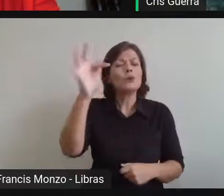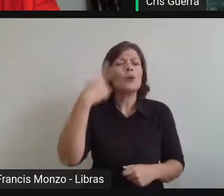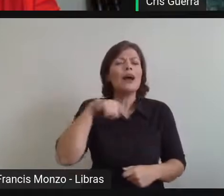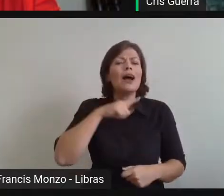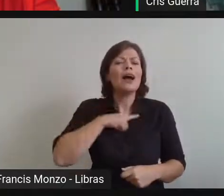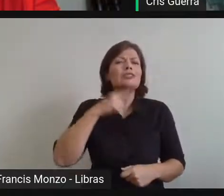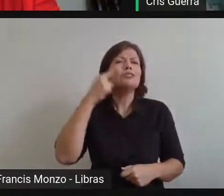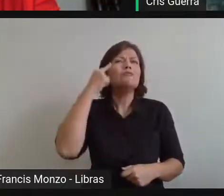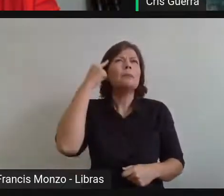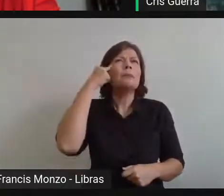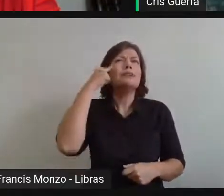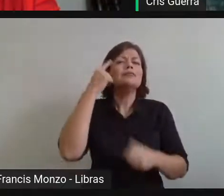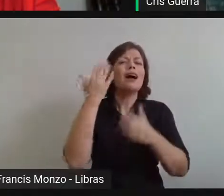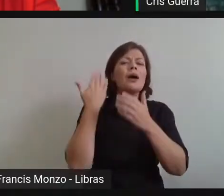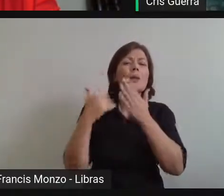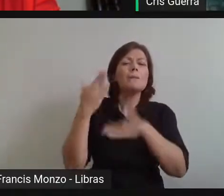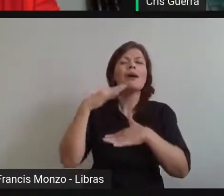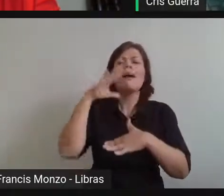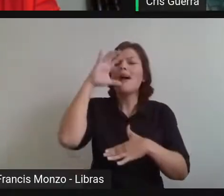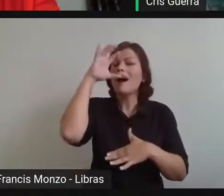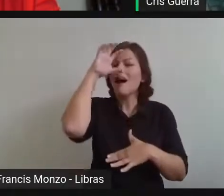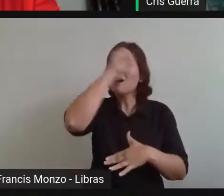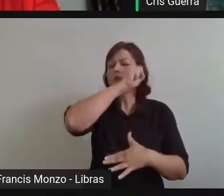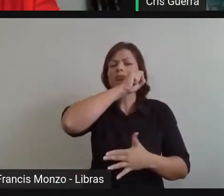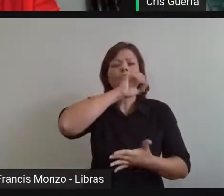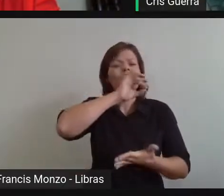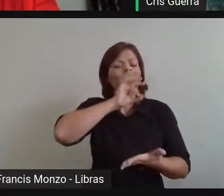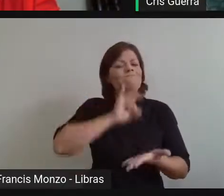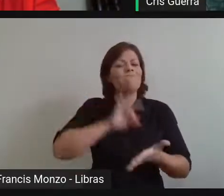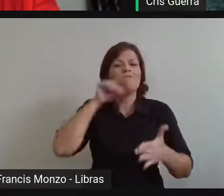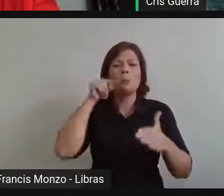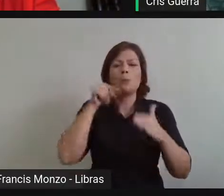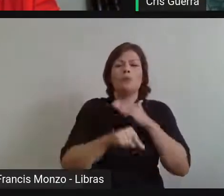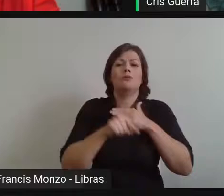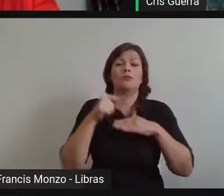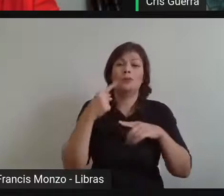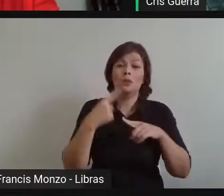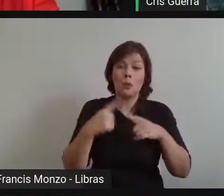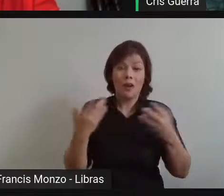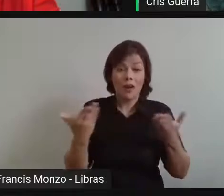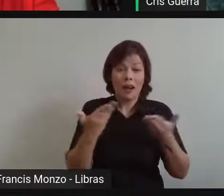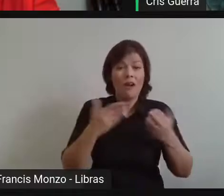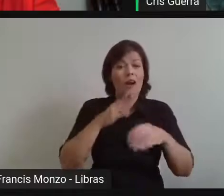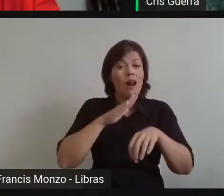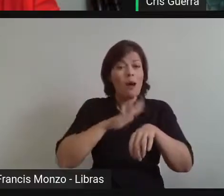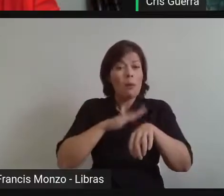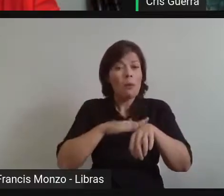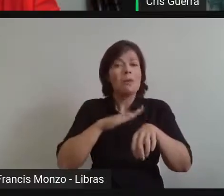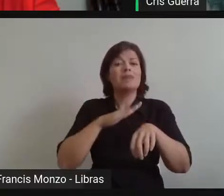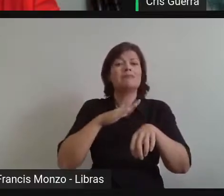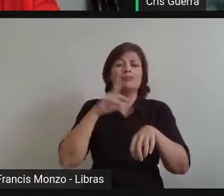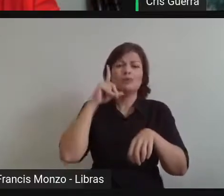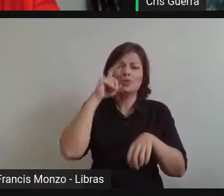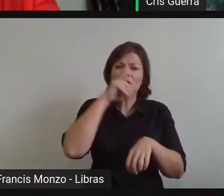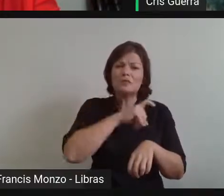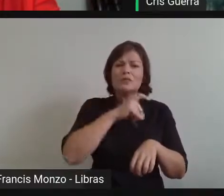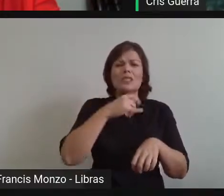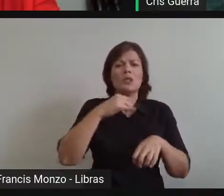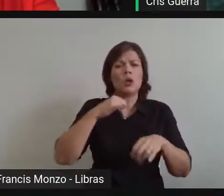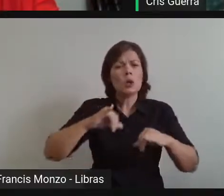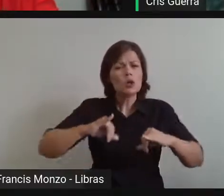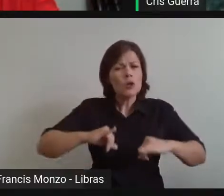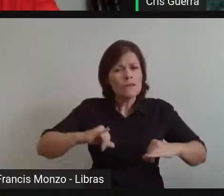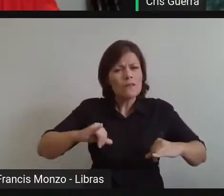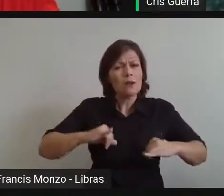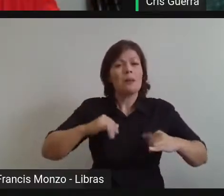universidade sem igual, porque sem dúvida esses momentos de sofrimento, de limite, né? Que a gente está no